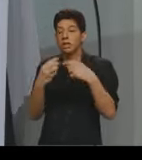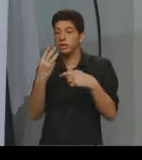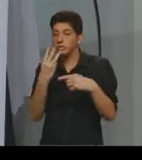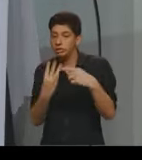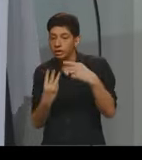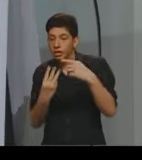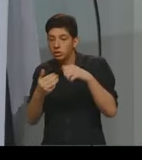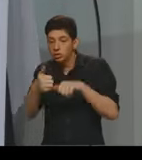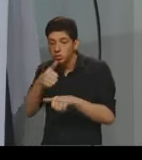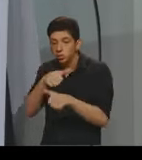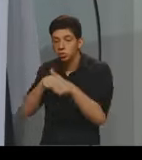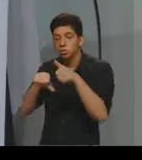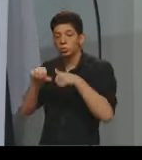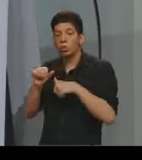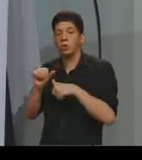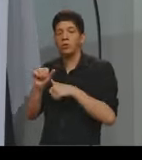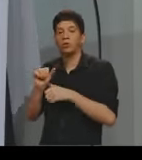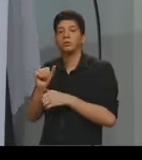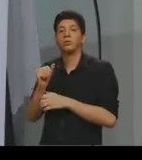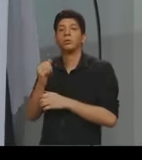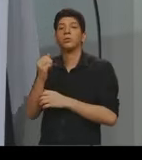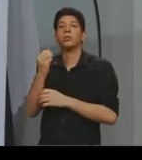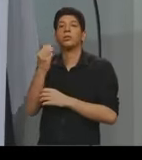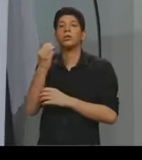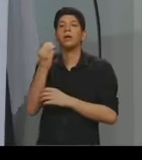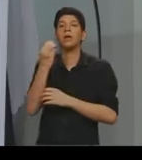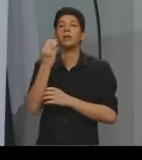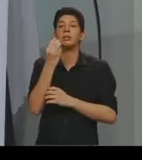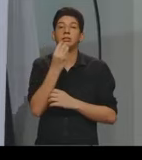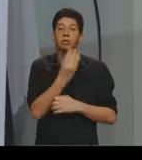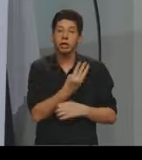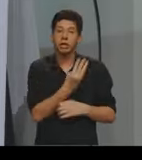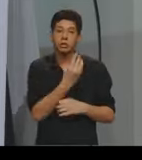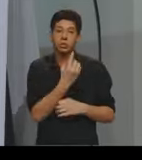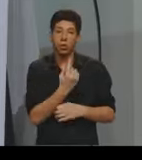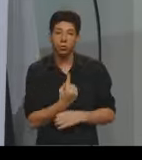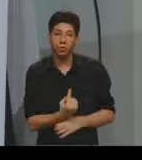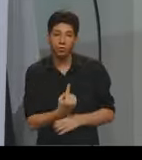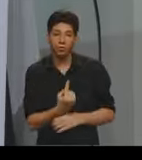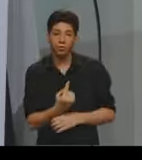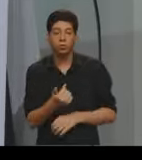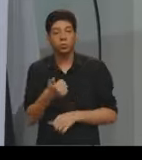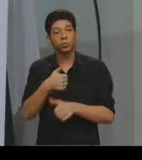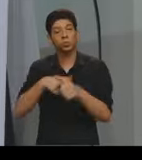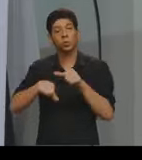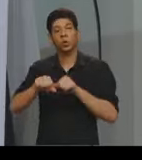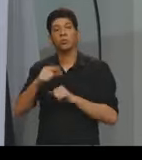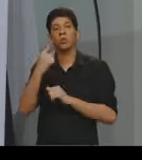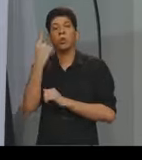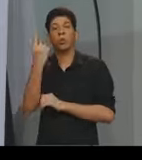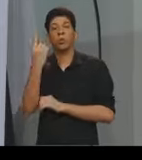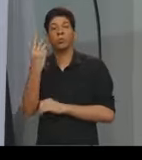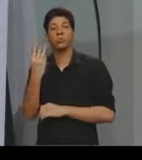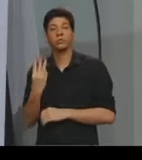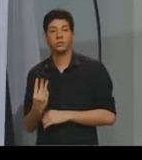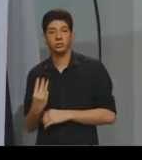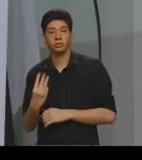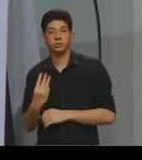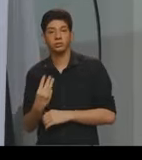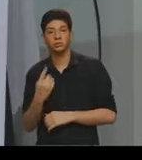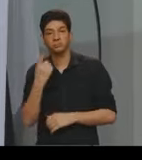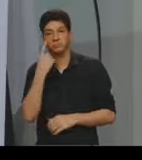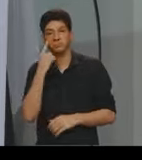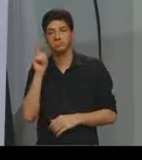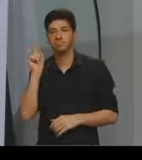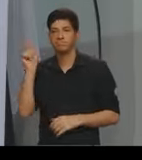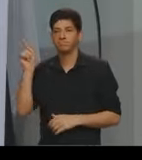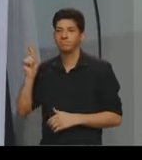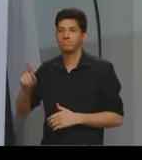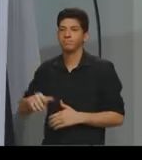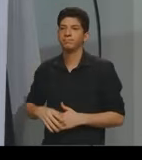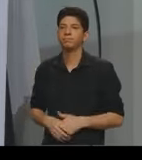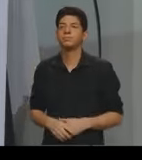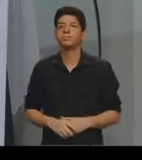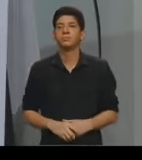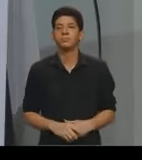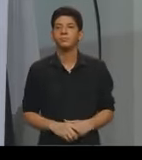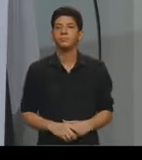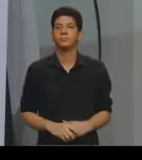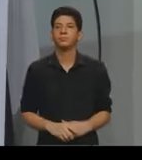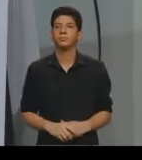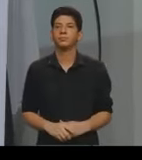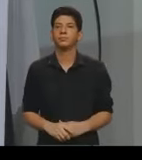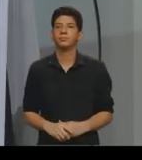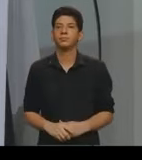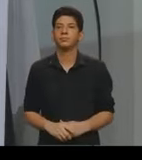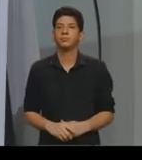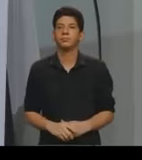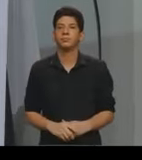denominador, vai inverter. Então, aqui é 3 sobre 1. Então, nós vamos inverter, vai ficar 1/3. A gente pode usar aqui a